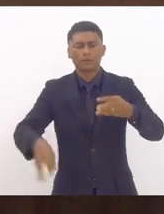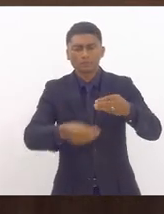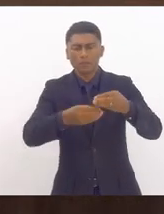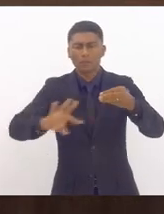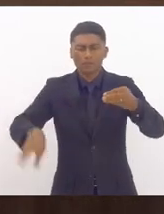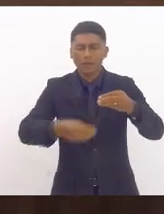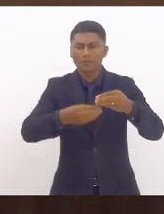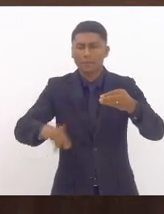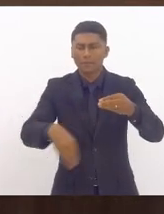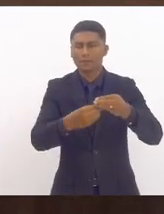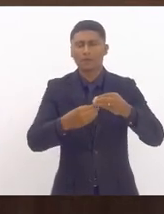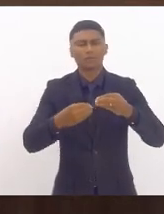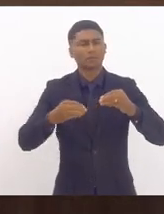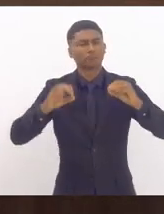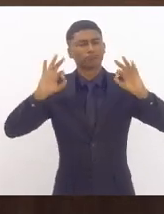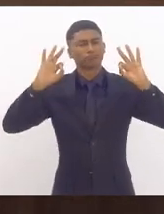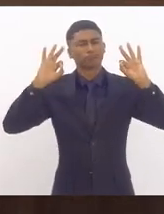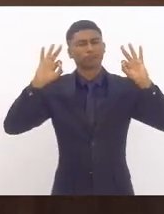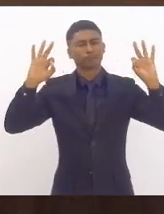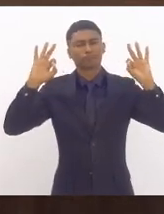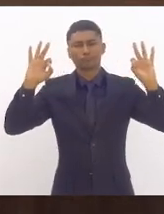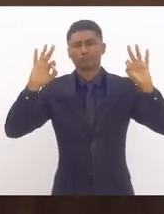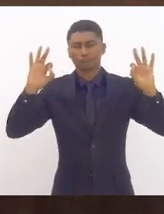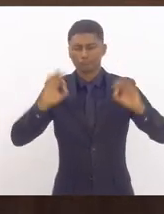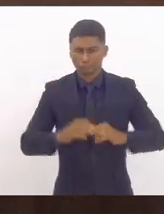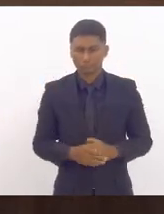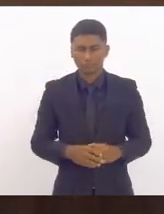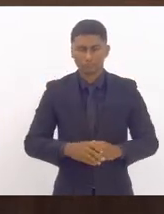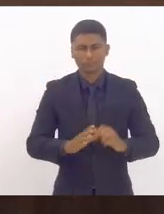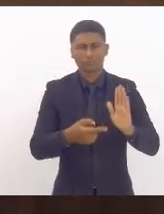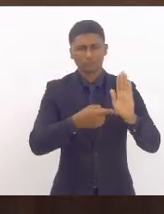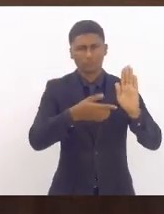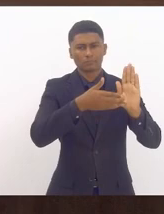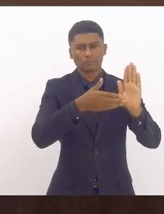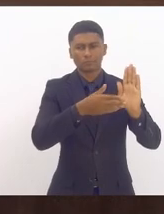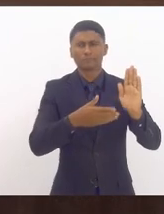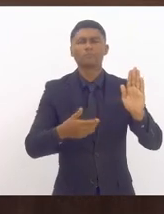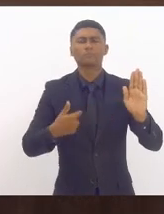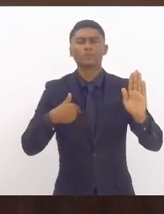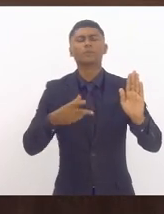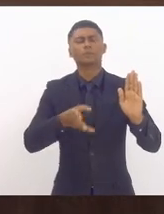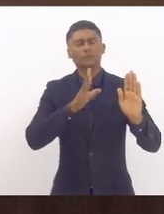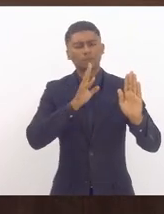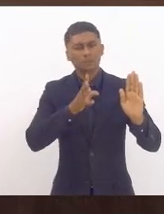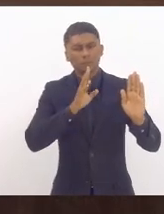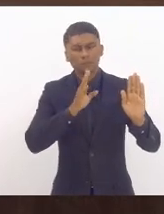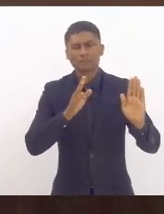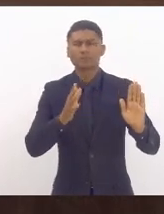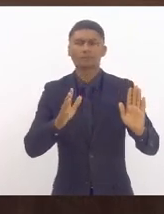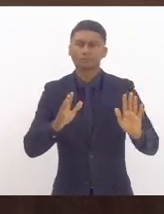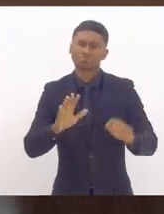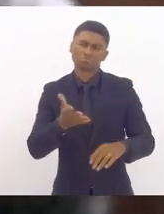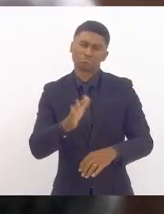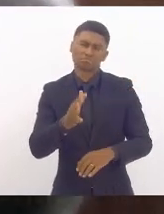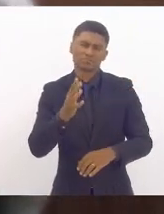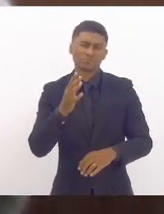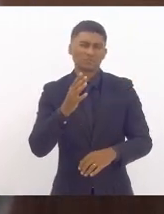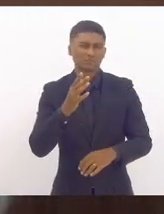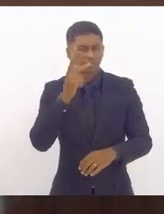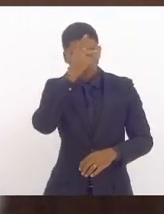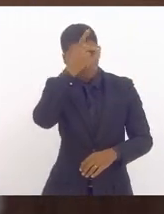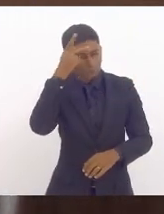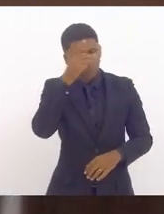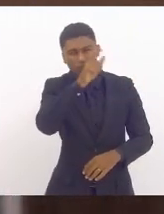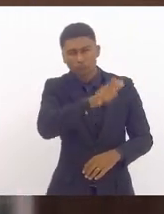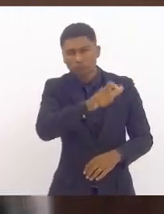espetacular, deputada Marta Rocha. Espetacular. Eu conheço aí pelo menos meia dúzia de pessoas que